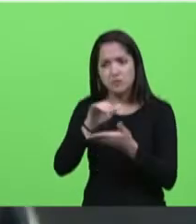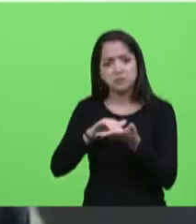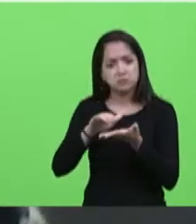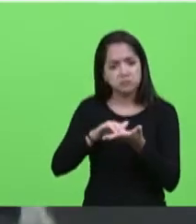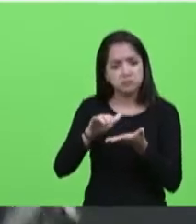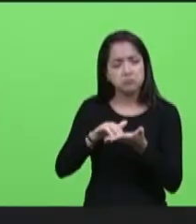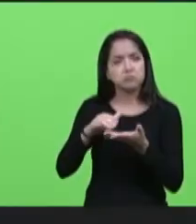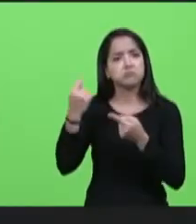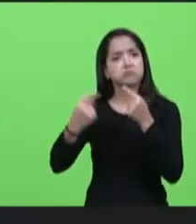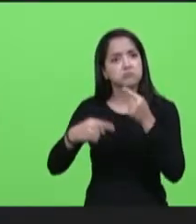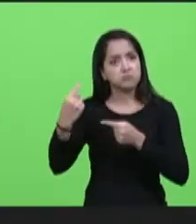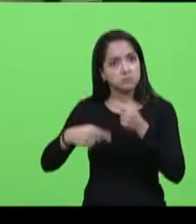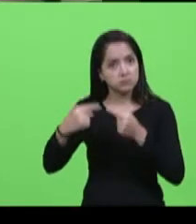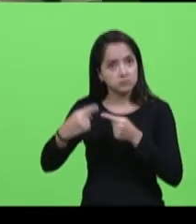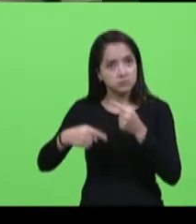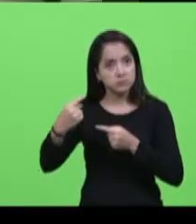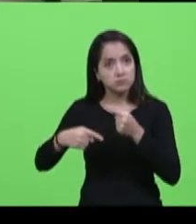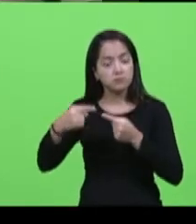discutir